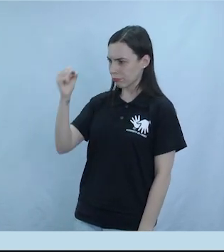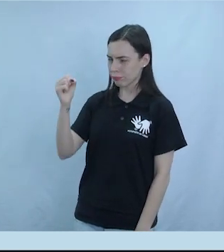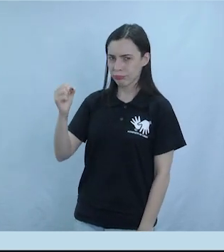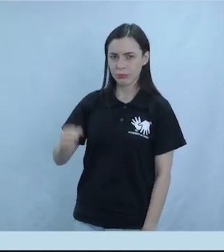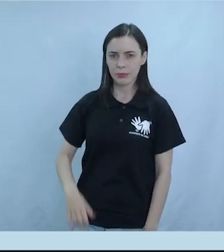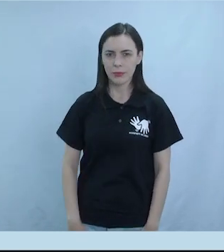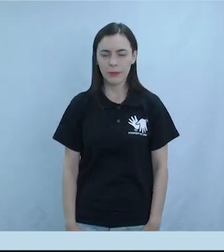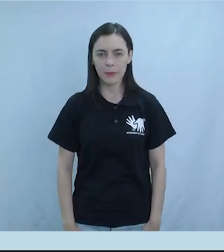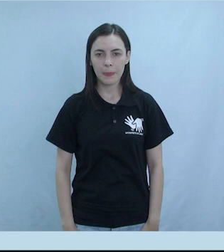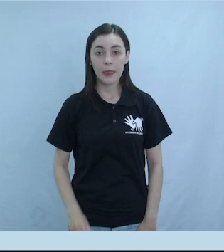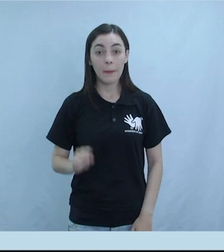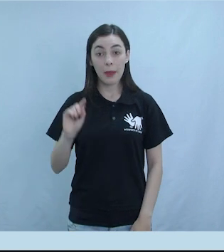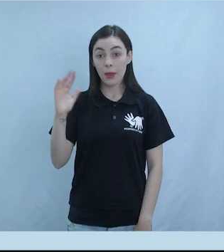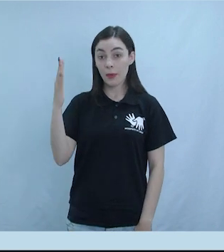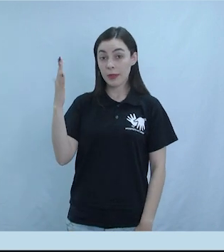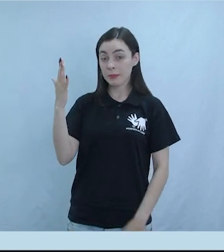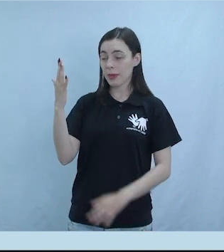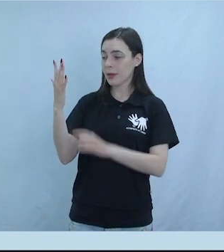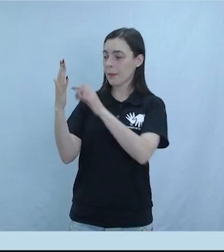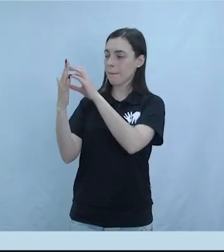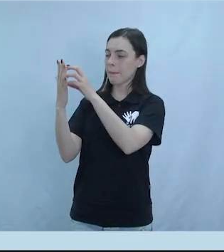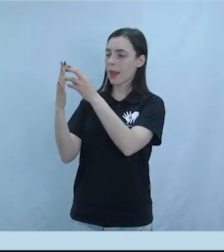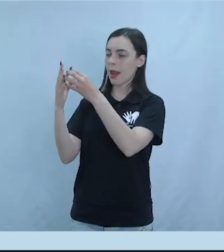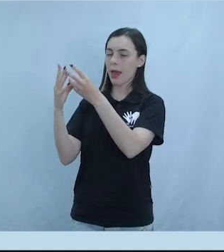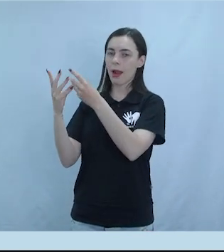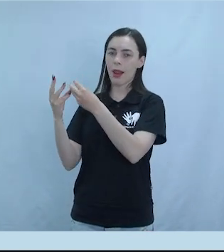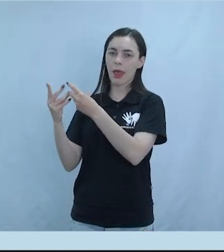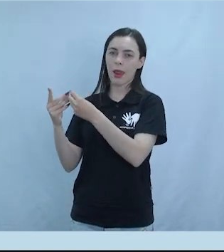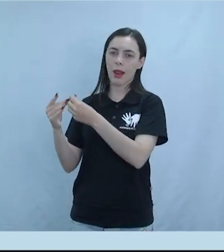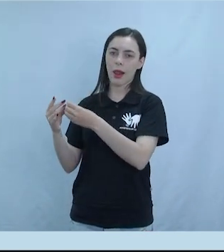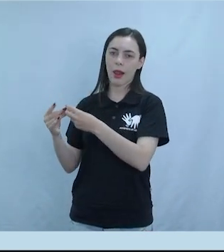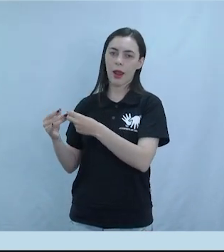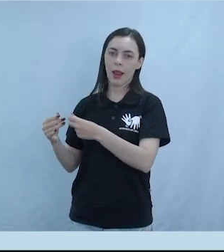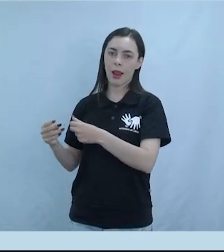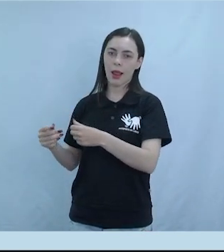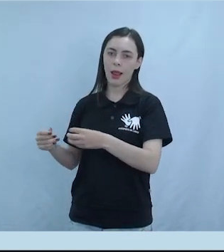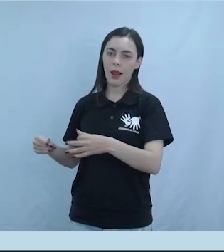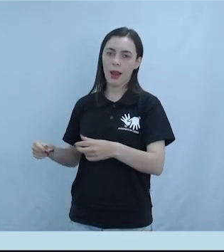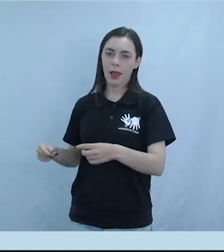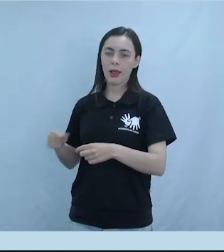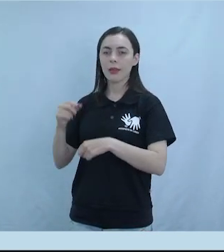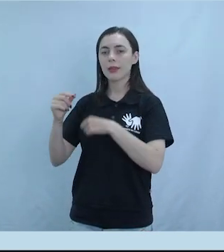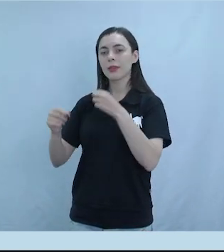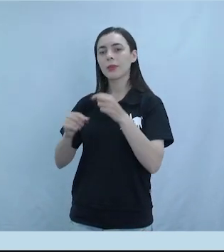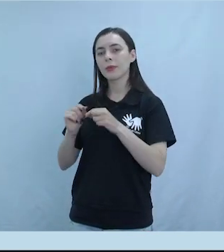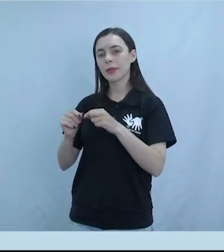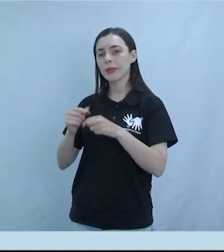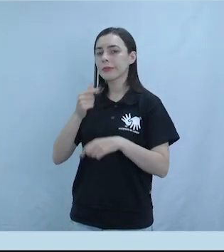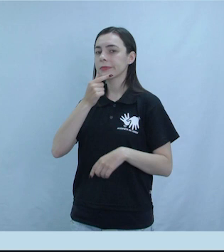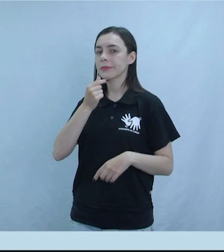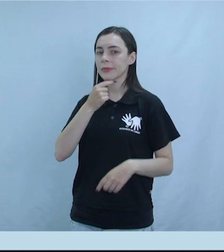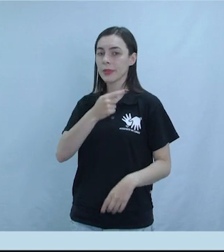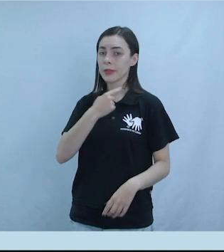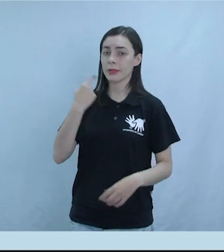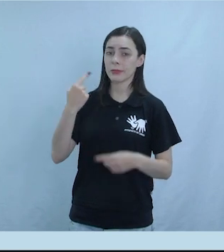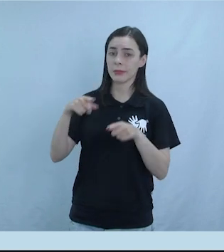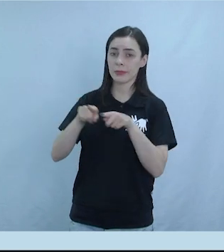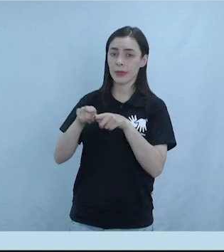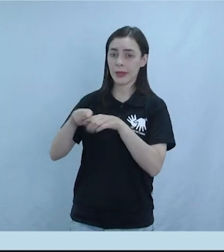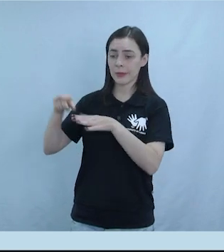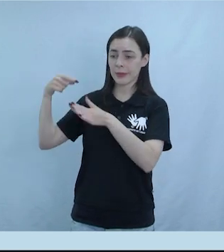atacaria o espelho, o qual, partindo-se, iria precipitá-lo nos abismos